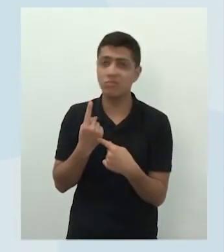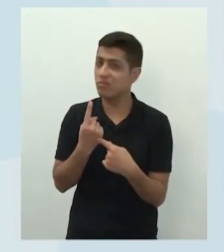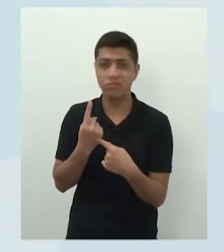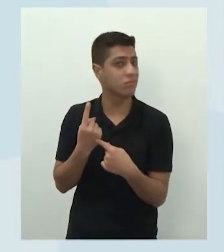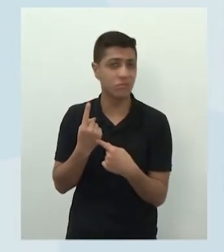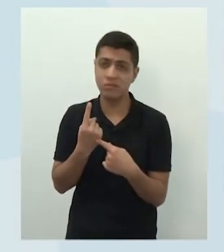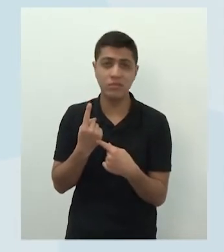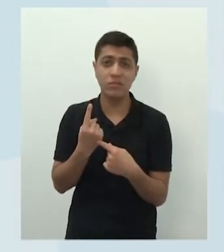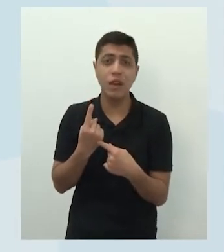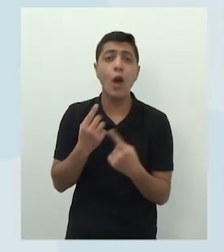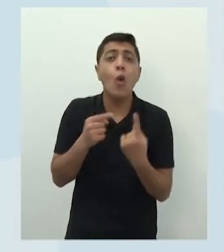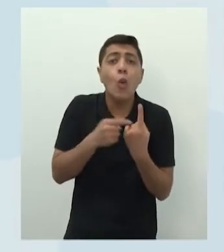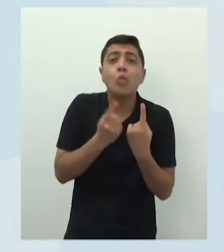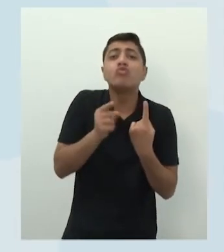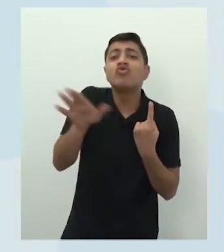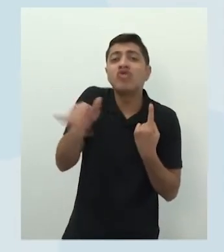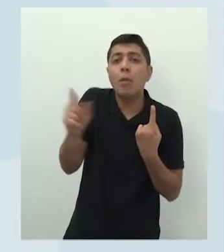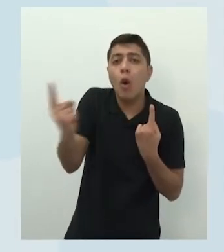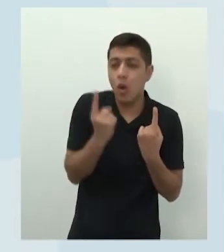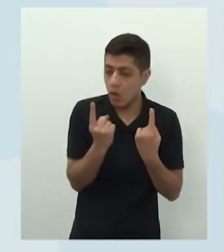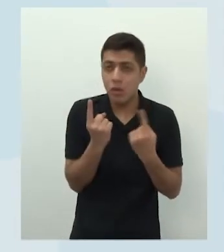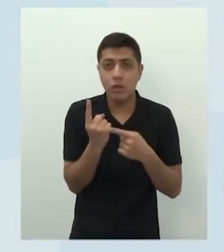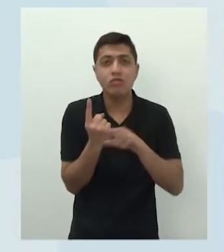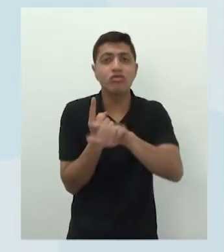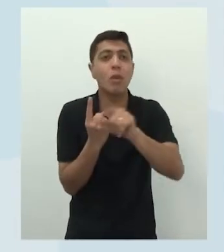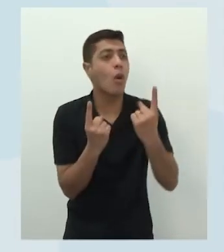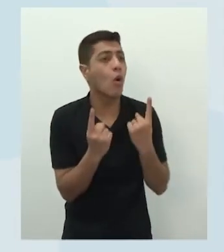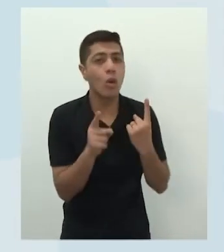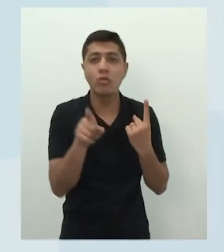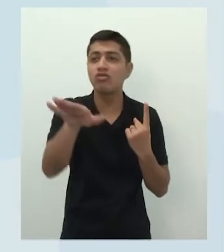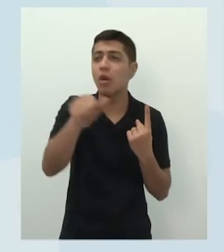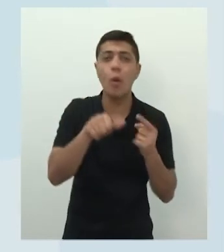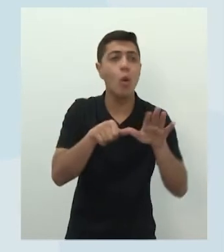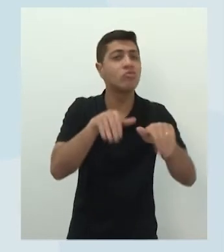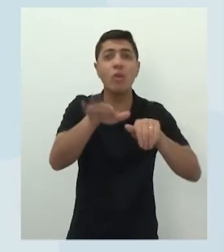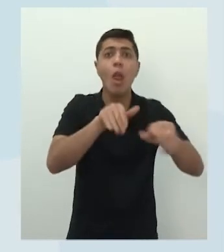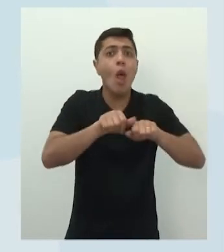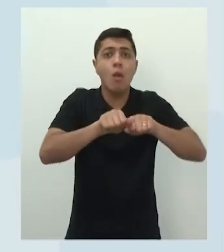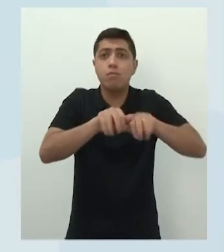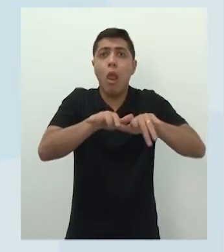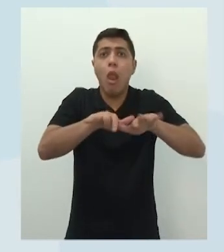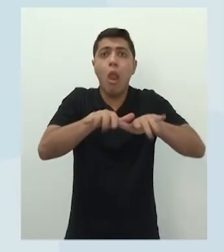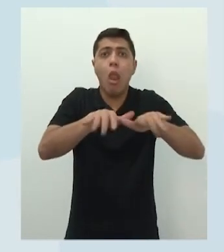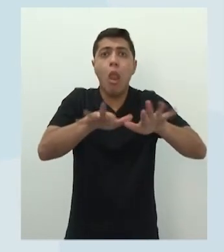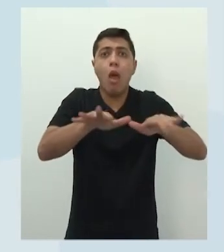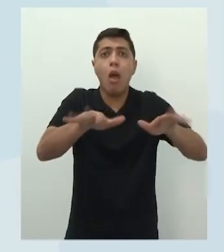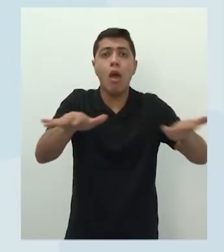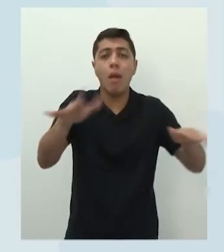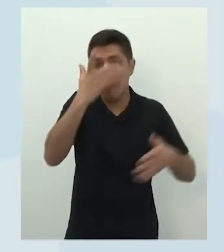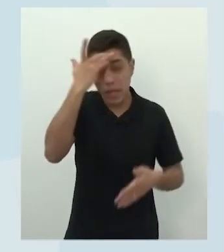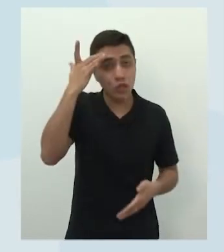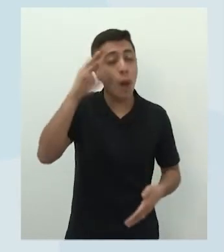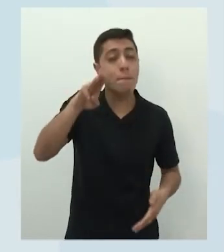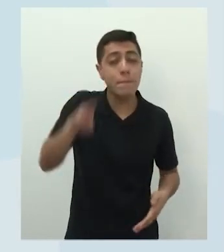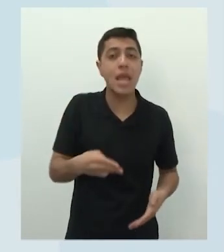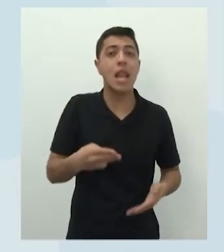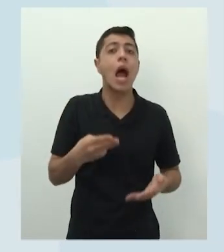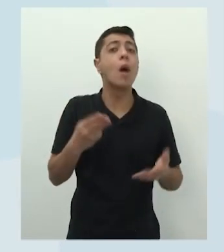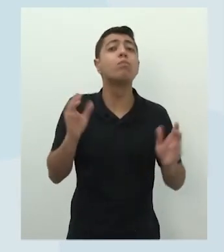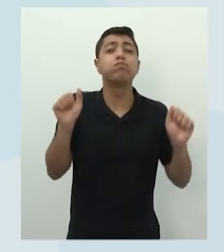não estou entendendo nada. Você está falando de passarinho? Não, eu estou falando de gente. Veja, esta reivindicação que teve no